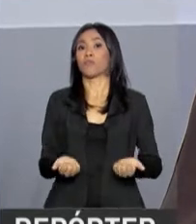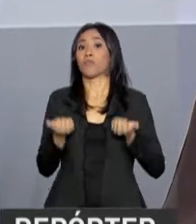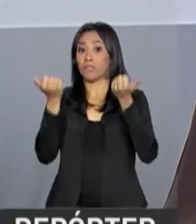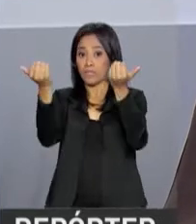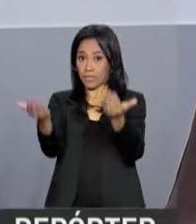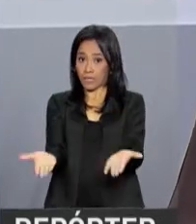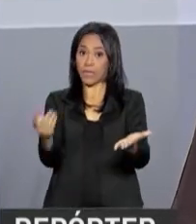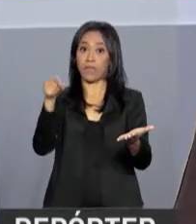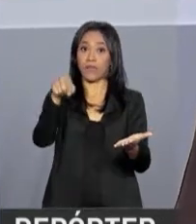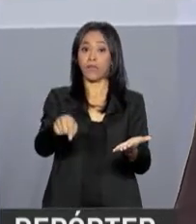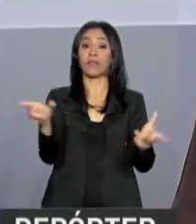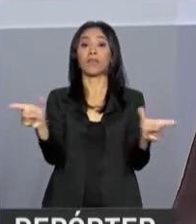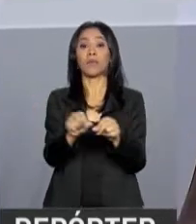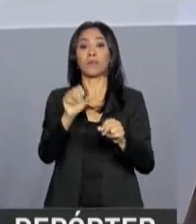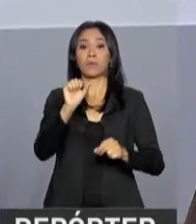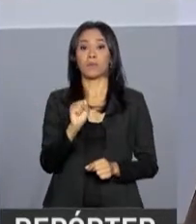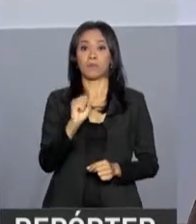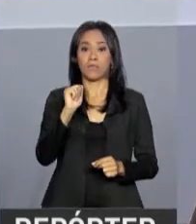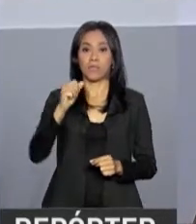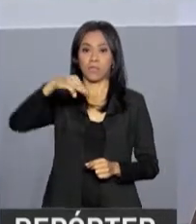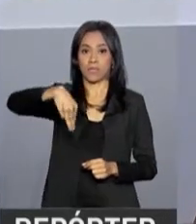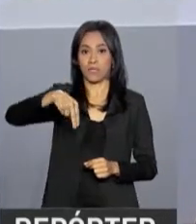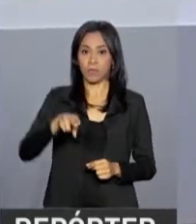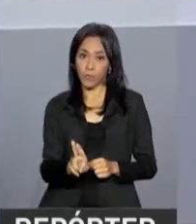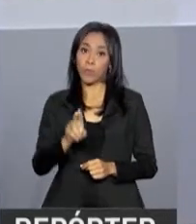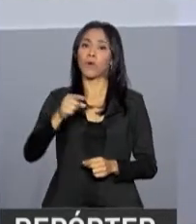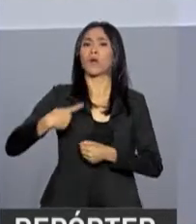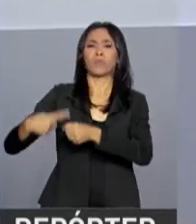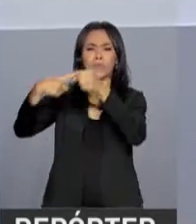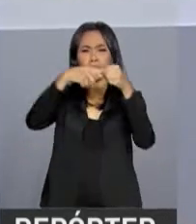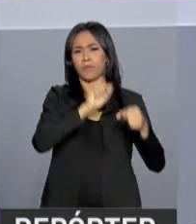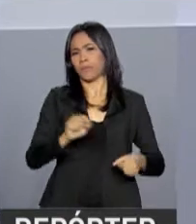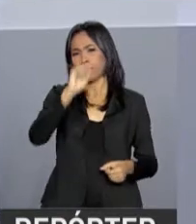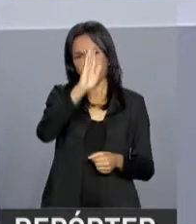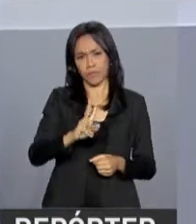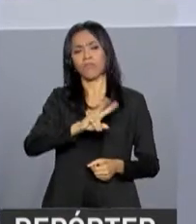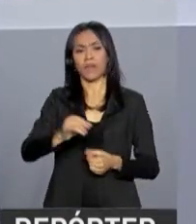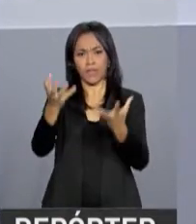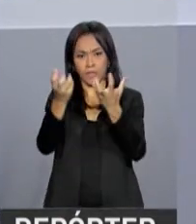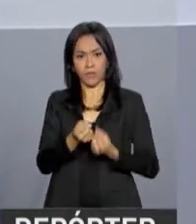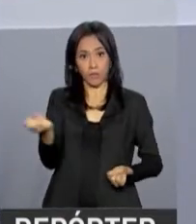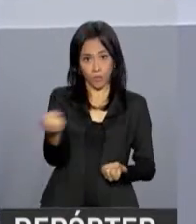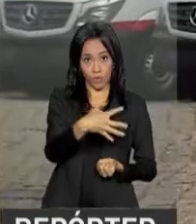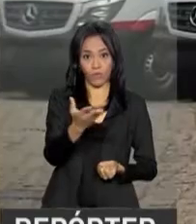atendimento móvel de urgência o samu municípios de várias regiões do país vão receber os novos veículos